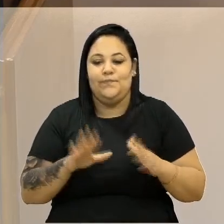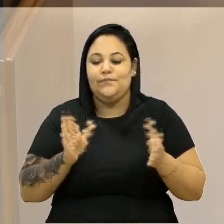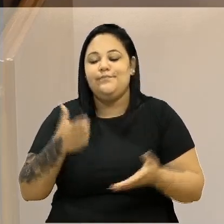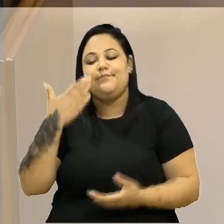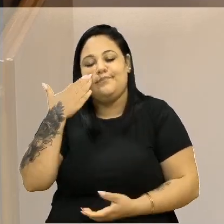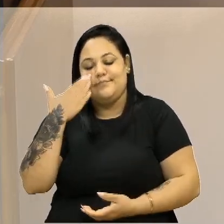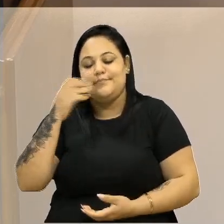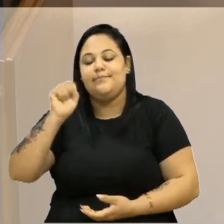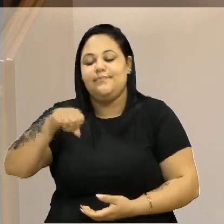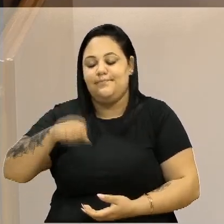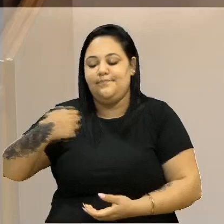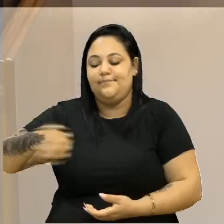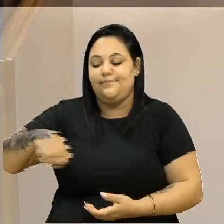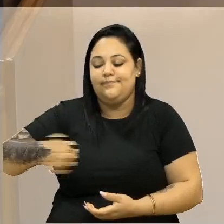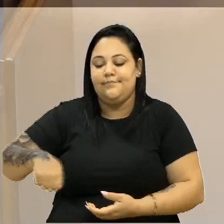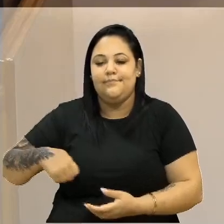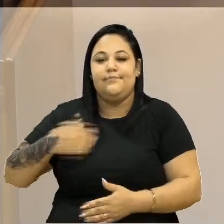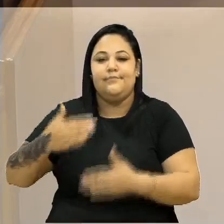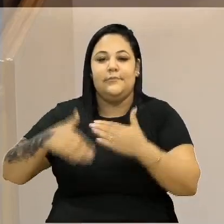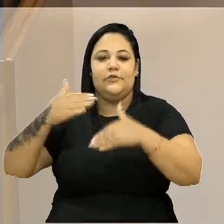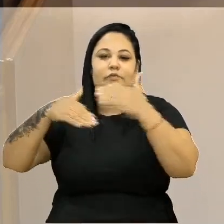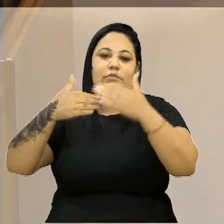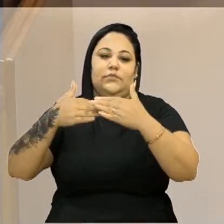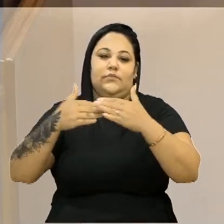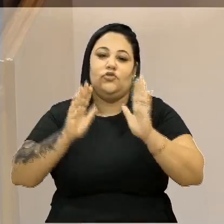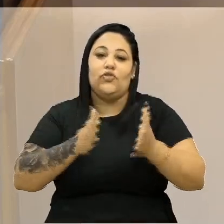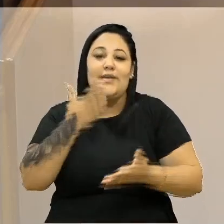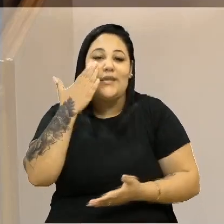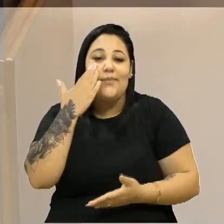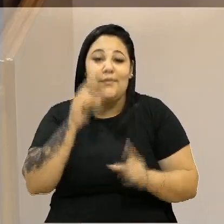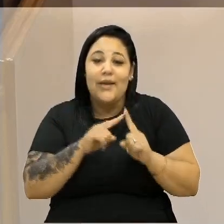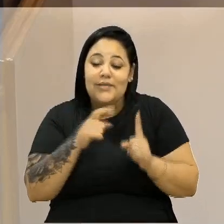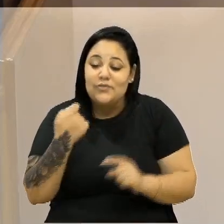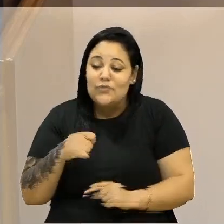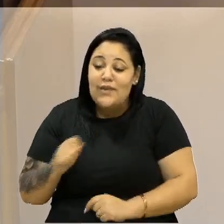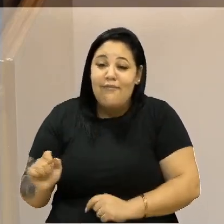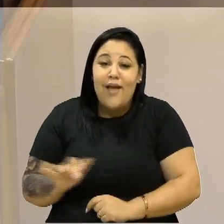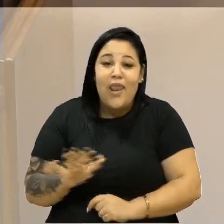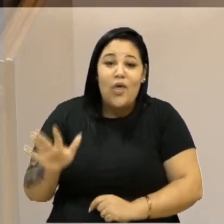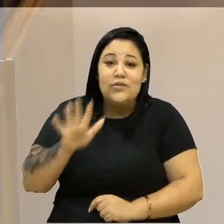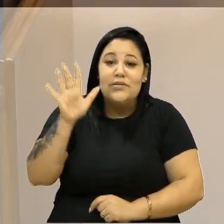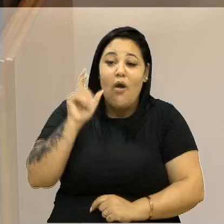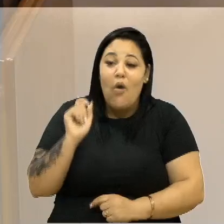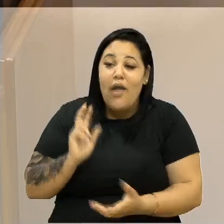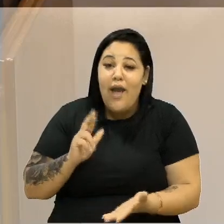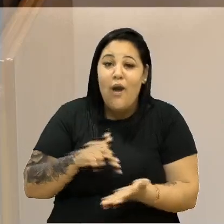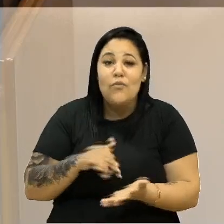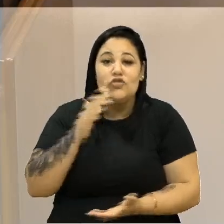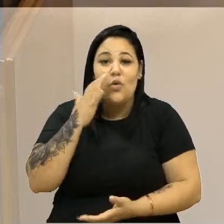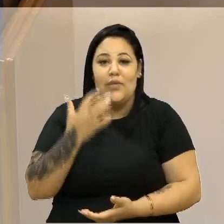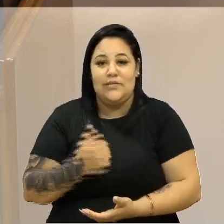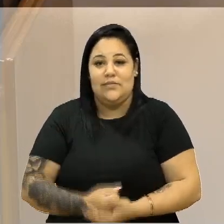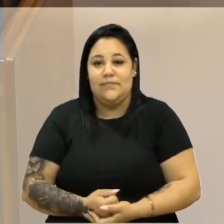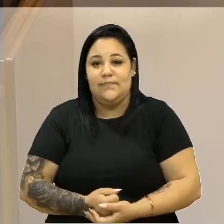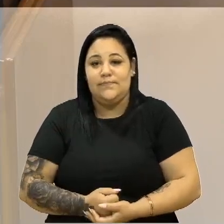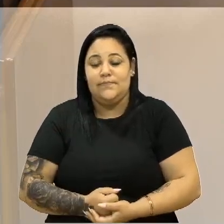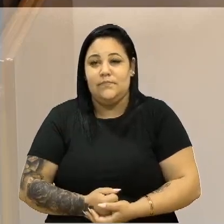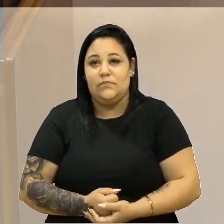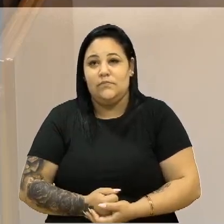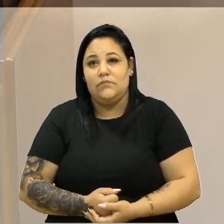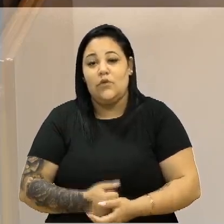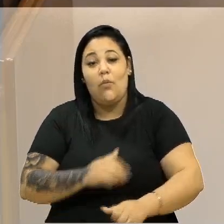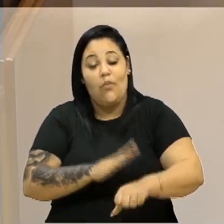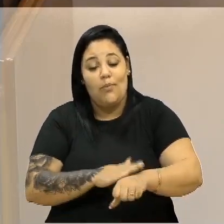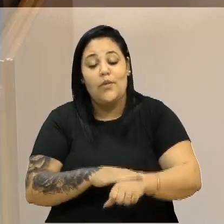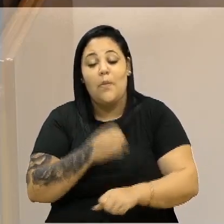de avançar, sabemos disso. Agora, temos que valorizar o que realmente está acontecendo. Então, o momento é